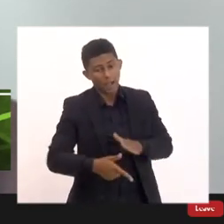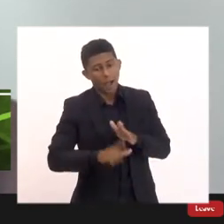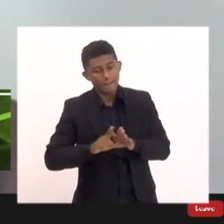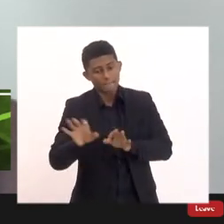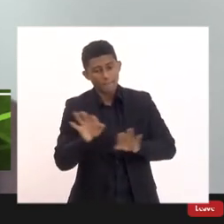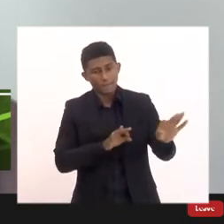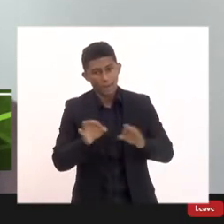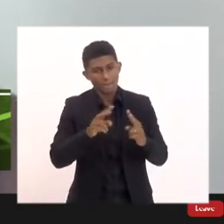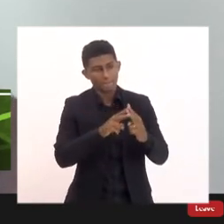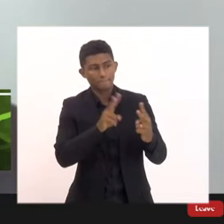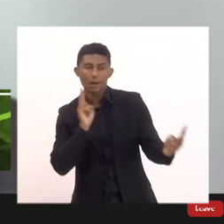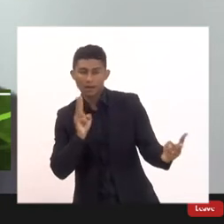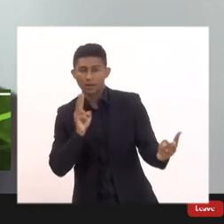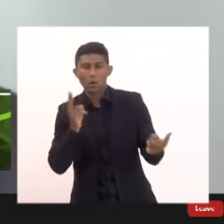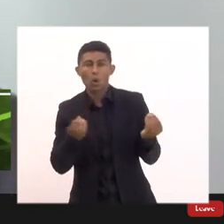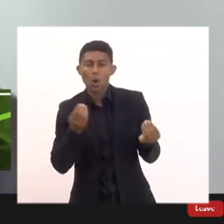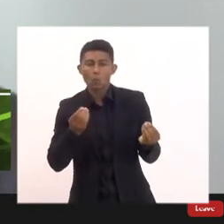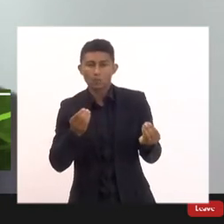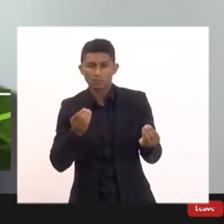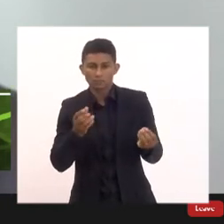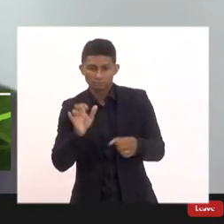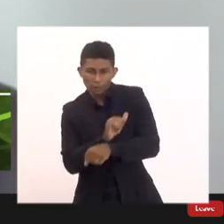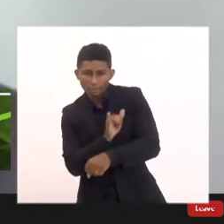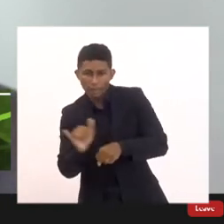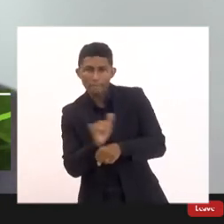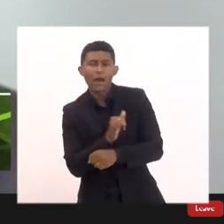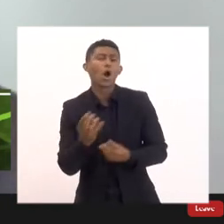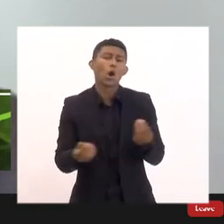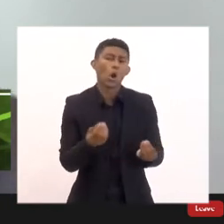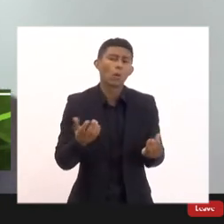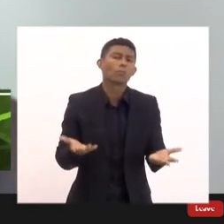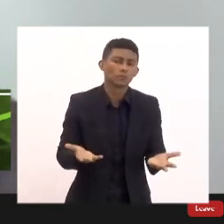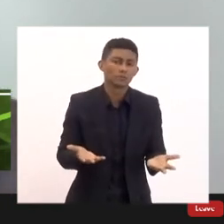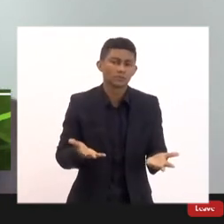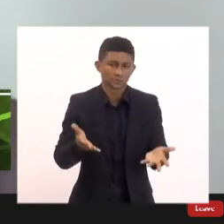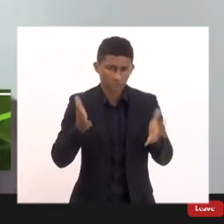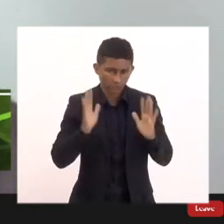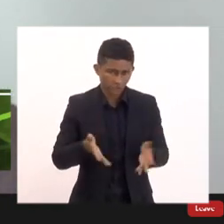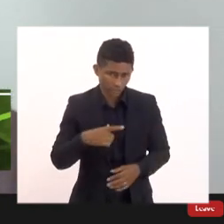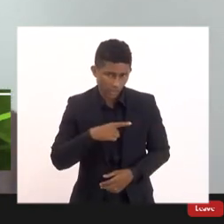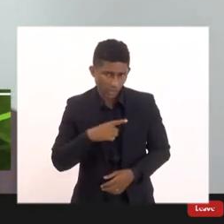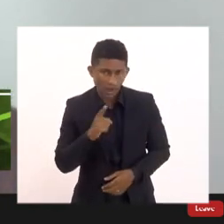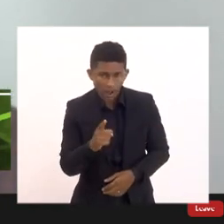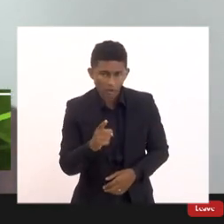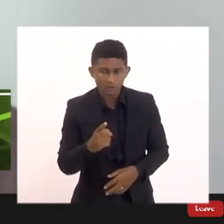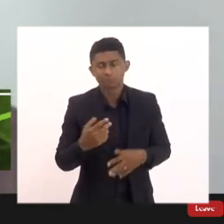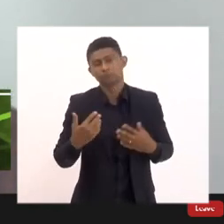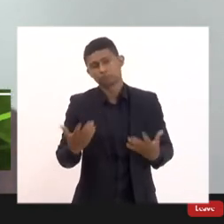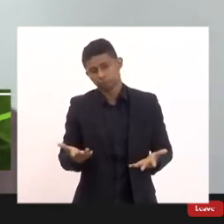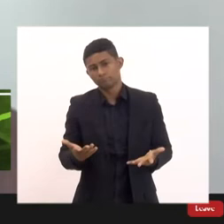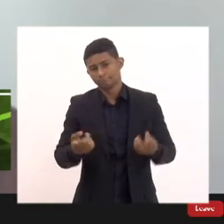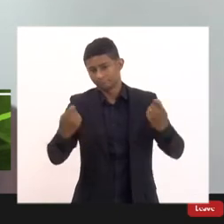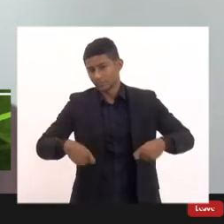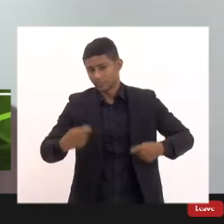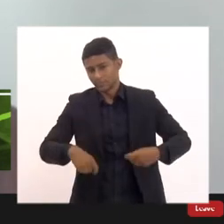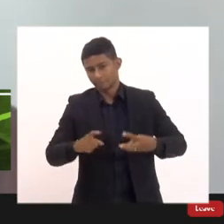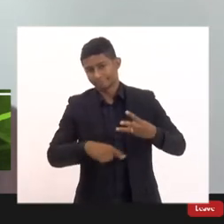essa retaguarda, expressão que o professor Hermano utilizou, tem sido pensada aí pela SEDUC.